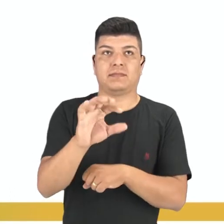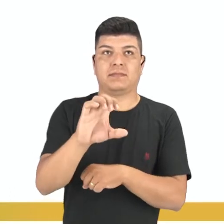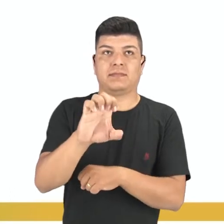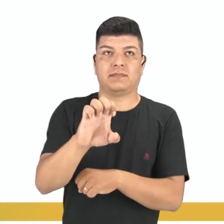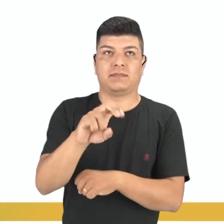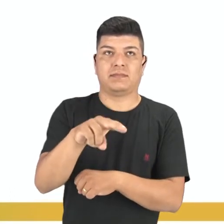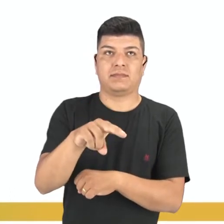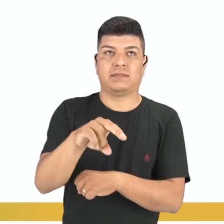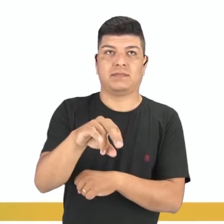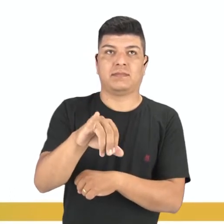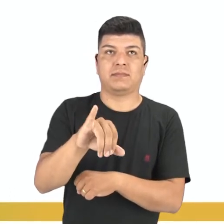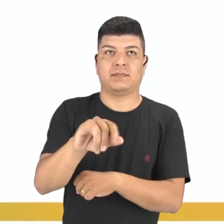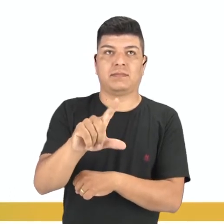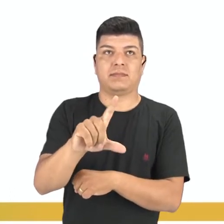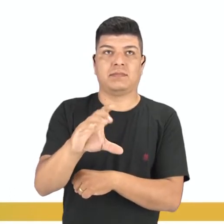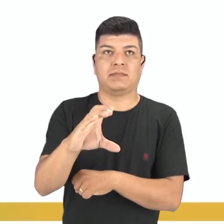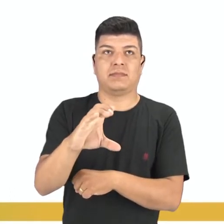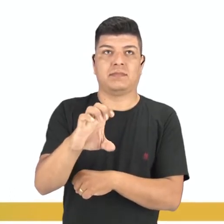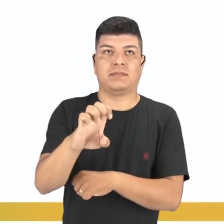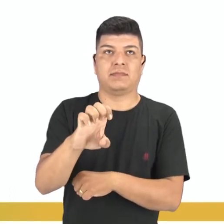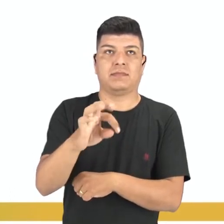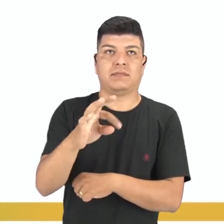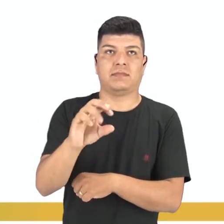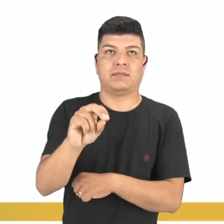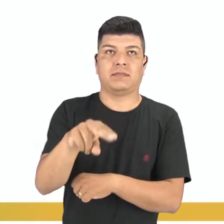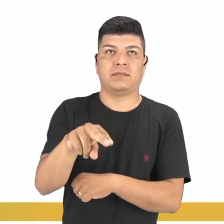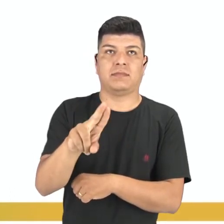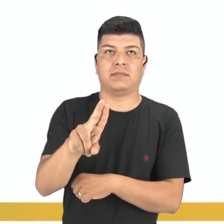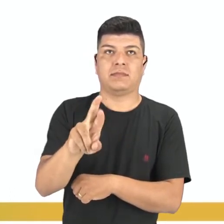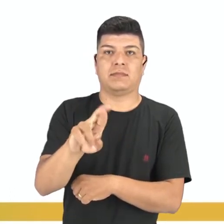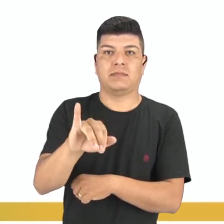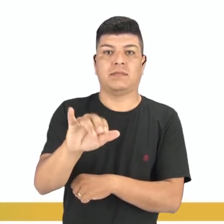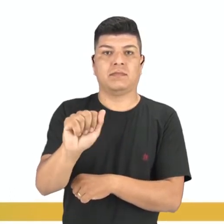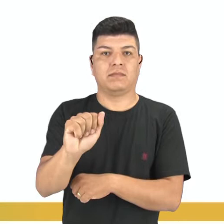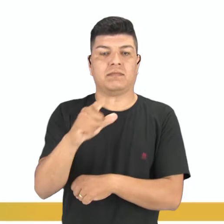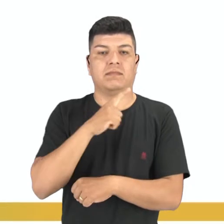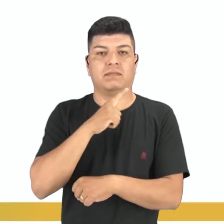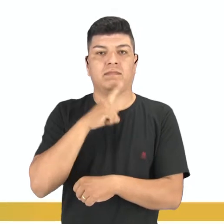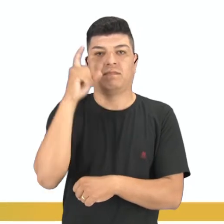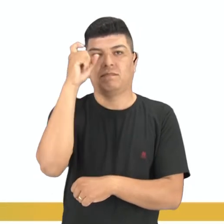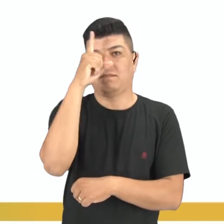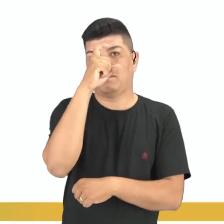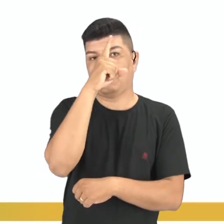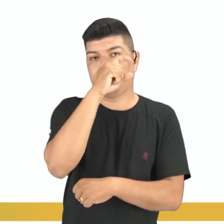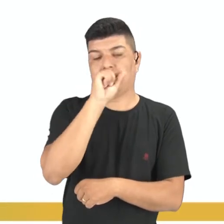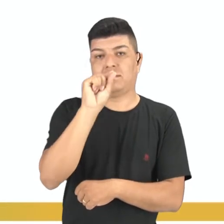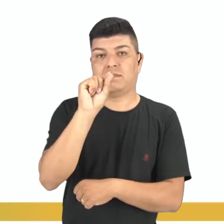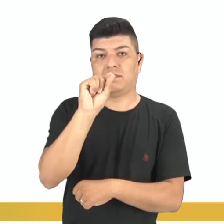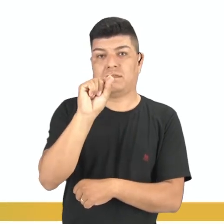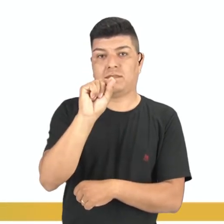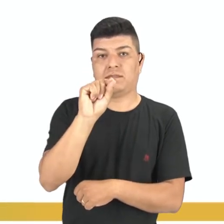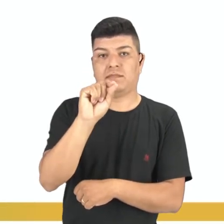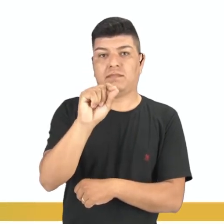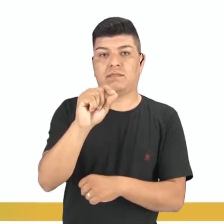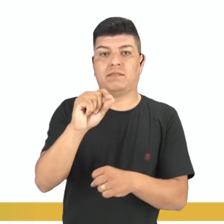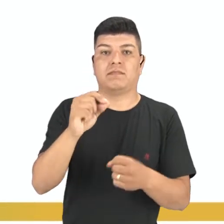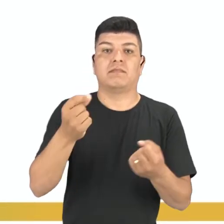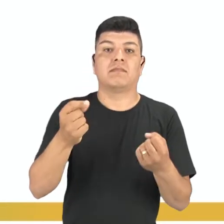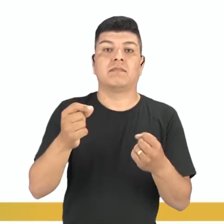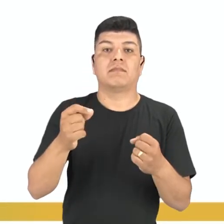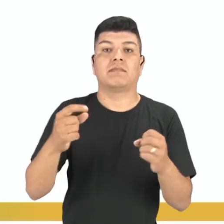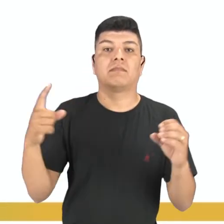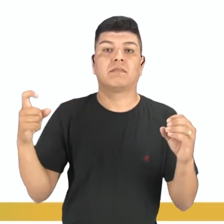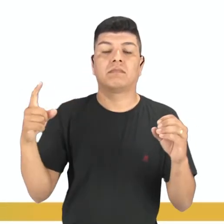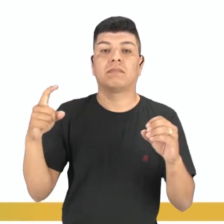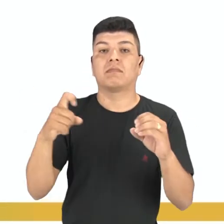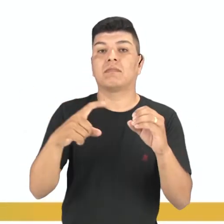fenilcetonúria é uma doença onde a pessoa que tem ela ela tem dificuldade em cure ficar um enzima tá